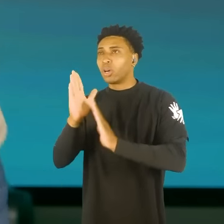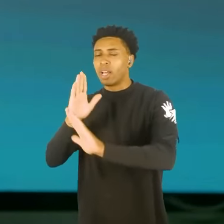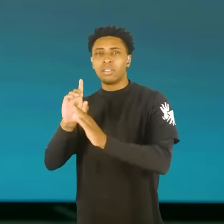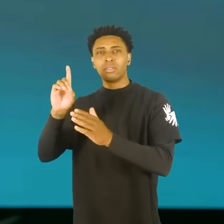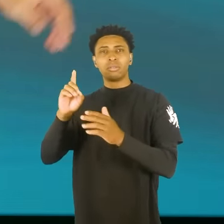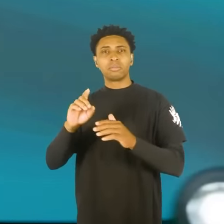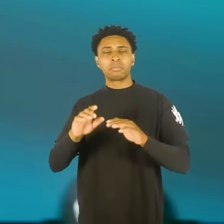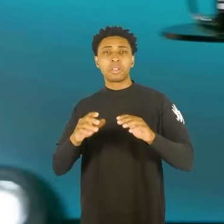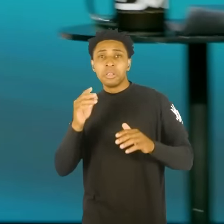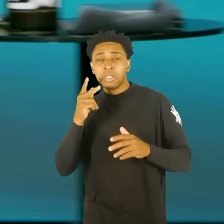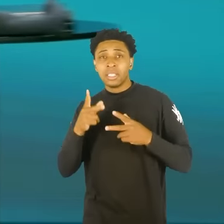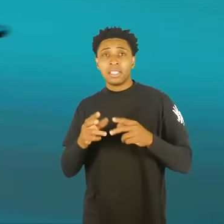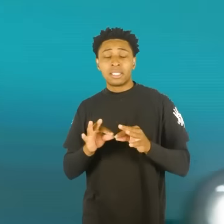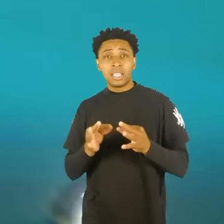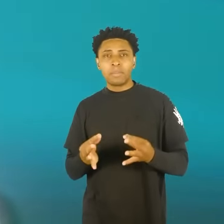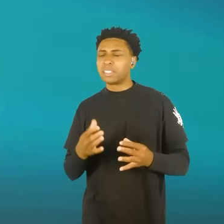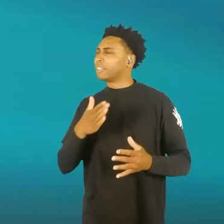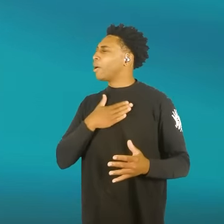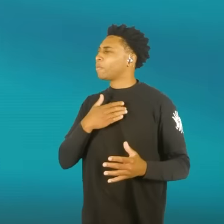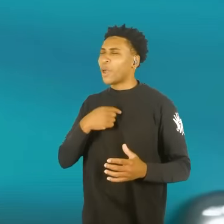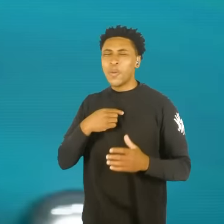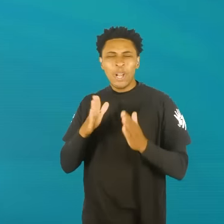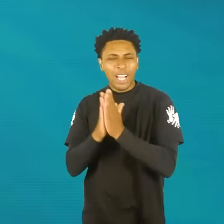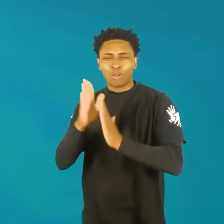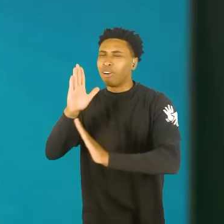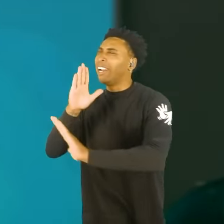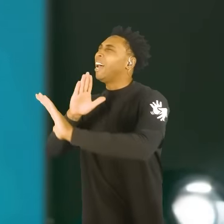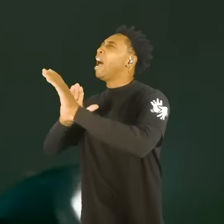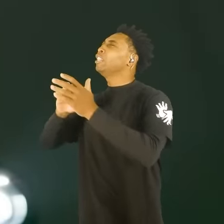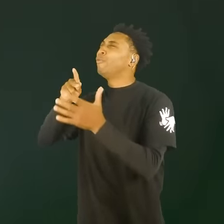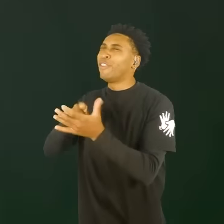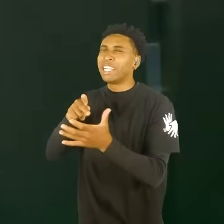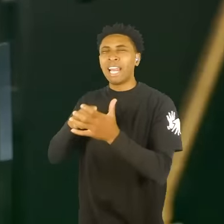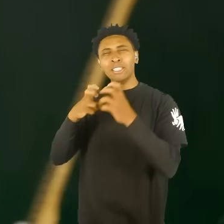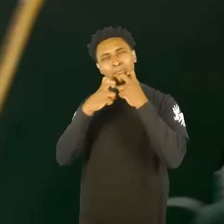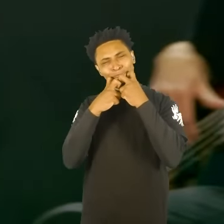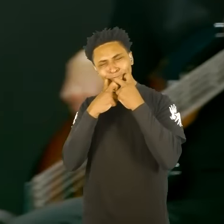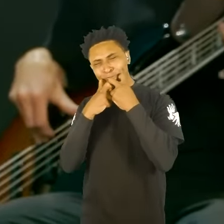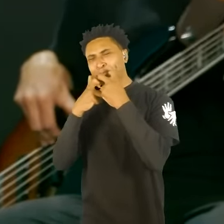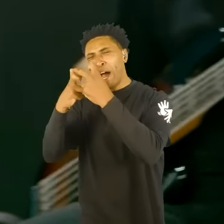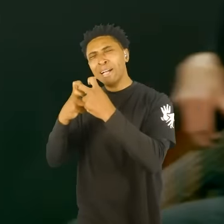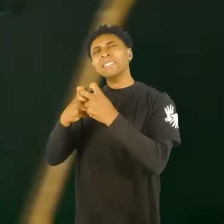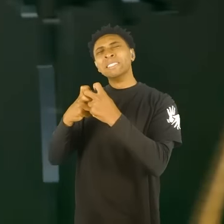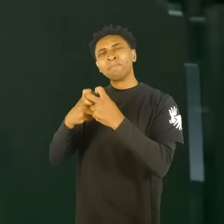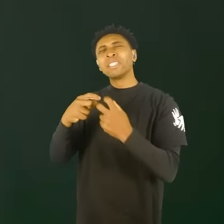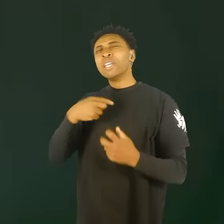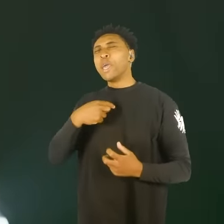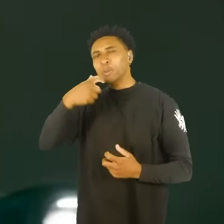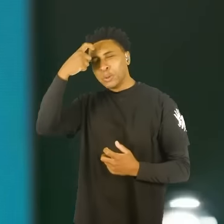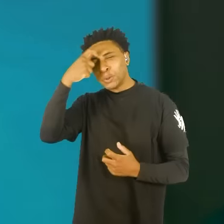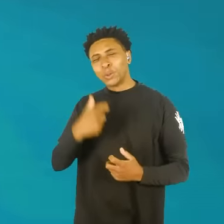parcial. Eu vou adorar com tudo, eu vou adorar com tudo que eu tenho, eu vou adorar com a minha voz, com a minha mão, com o meu pé, com a minha cabeça. Eu